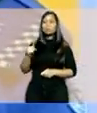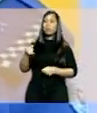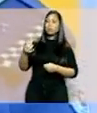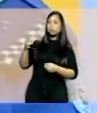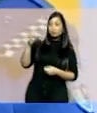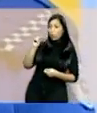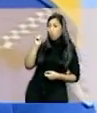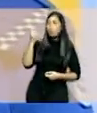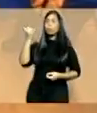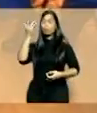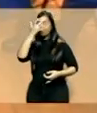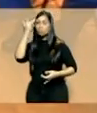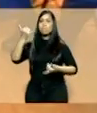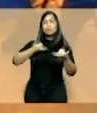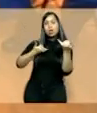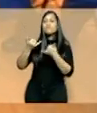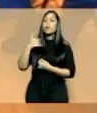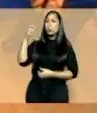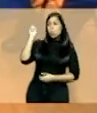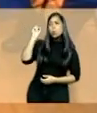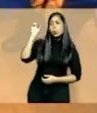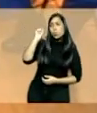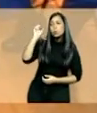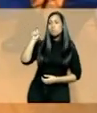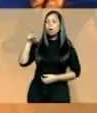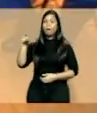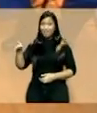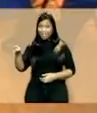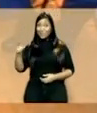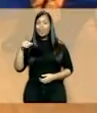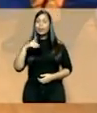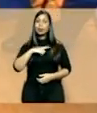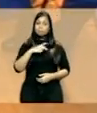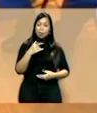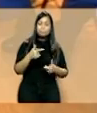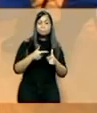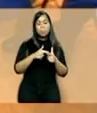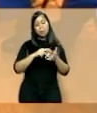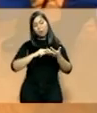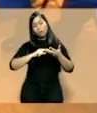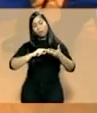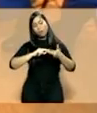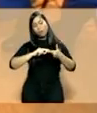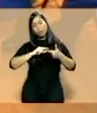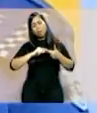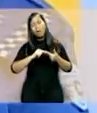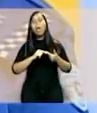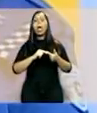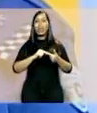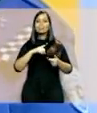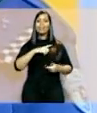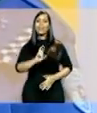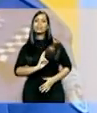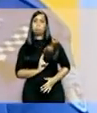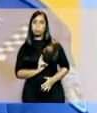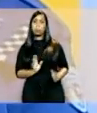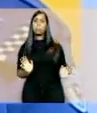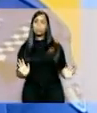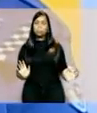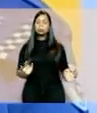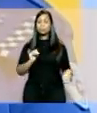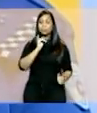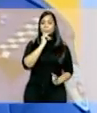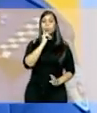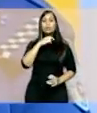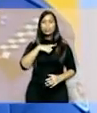ouvindo a pessoa e ela vai enxergando que debaixo daquele monte de problemas que ela enxerga, tem a saída. Normalmente, por exemplo, eu tenho aqui